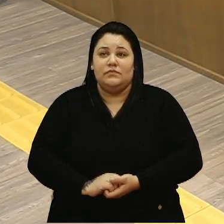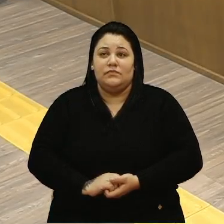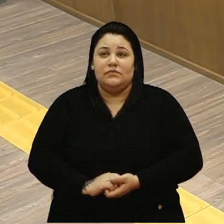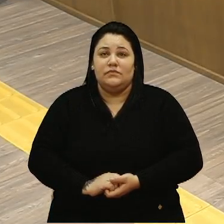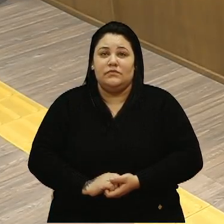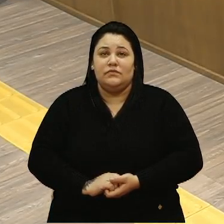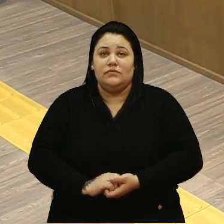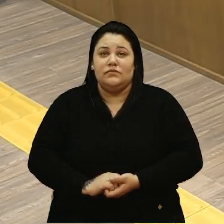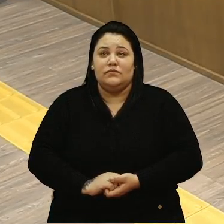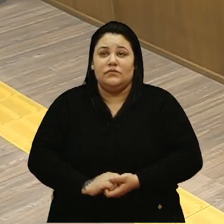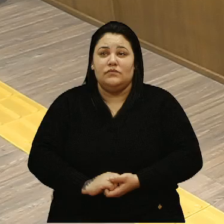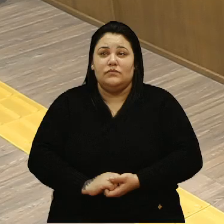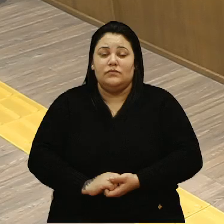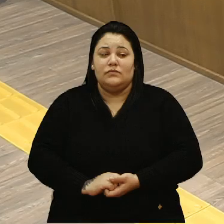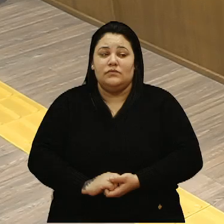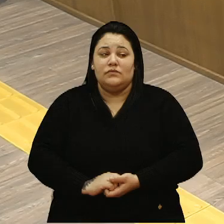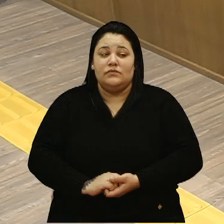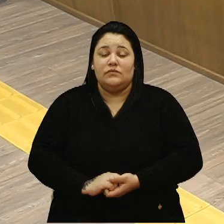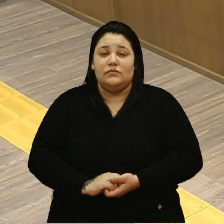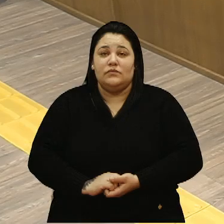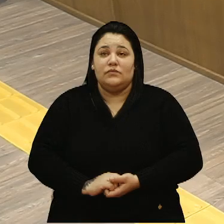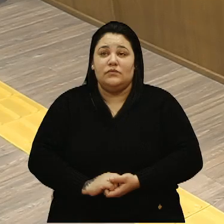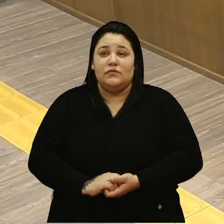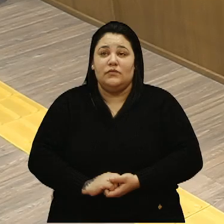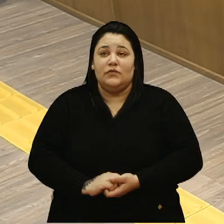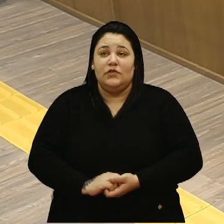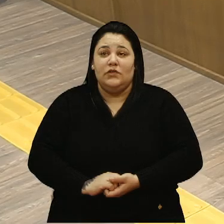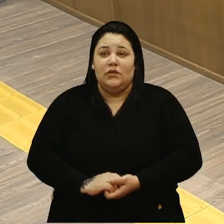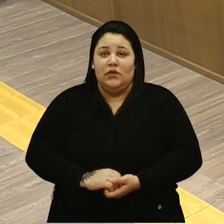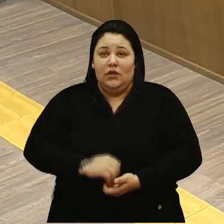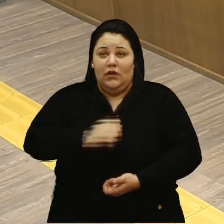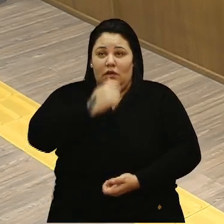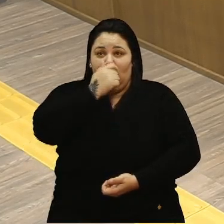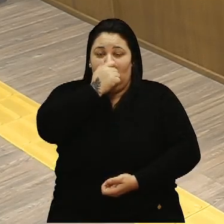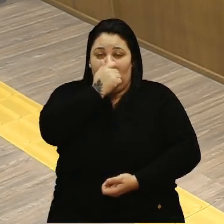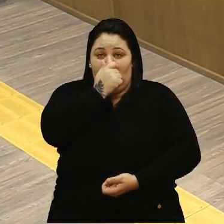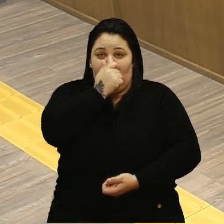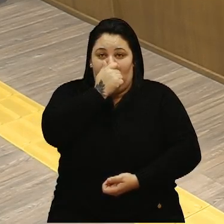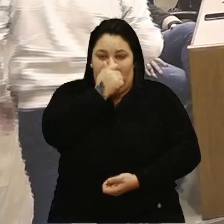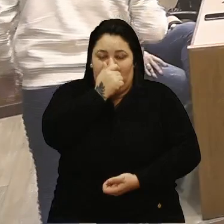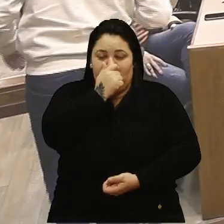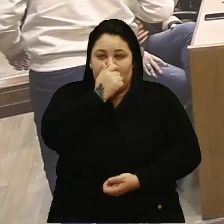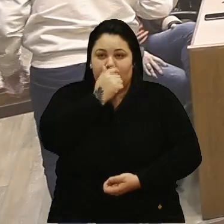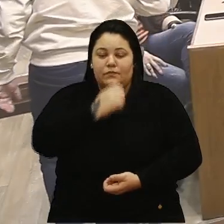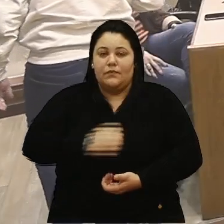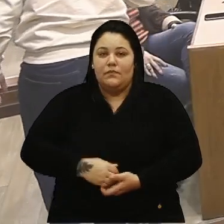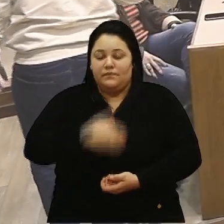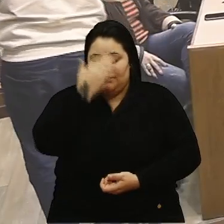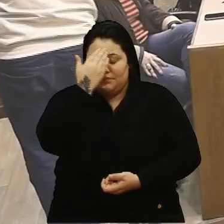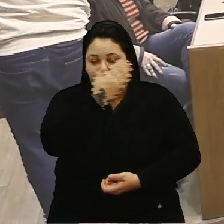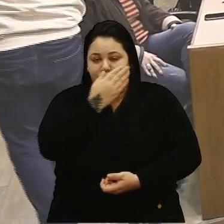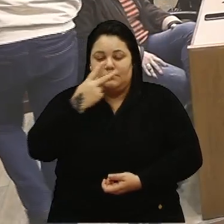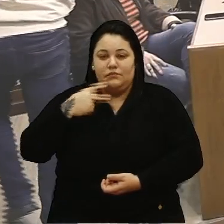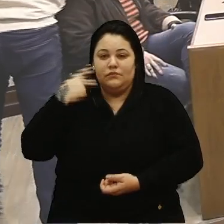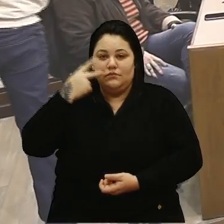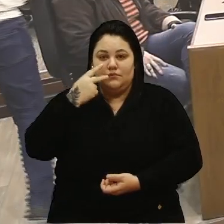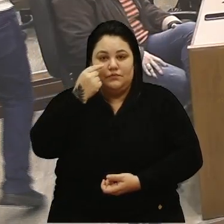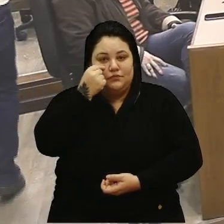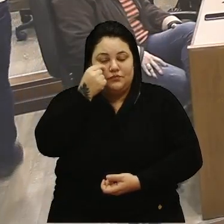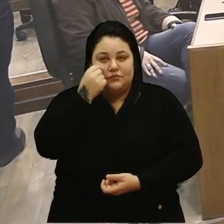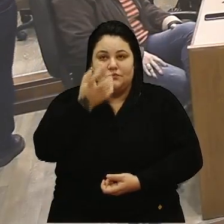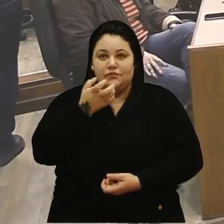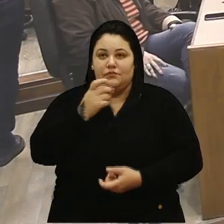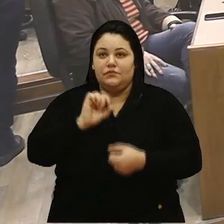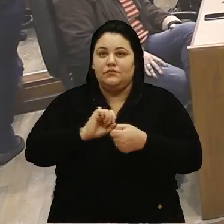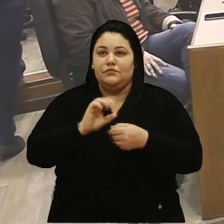Perdão, alguém mais tinha me pedido, vereador? Pois não. Obrigado, vereador Frício. Eu só queria fazer um